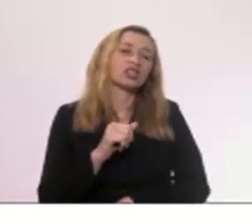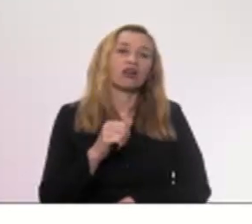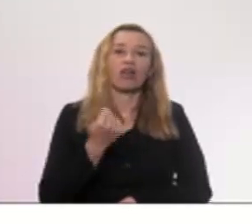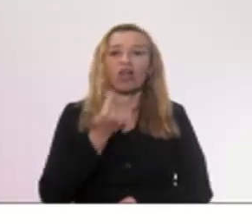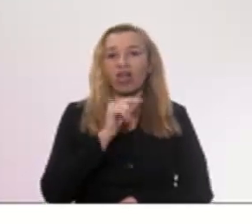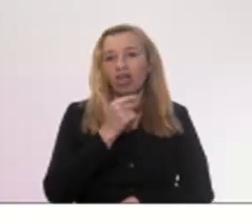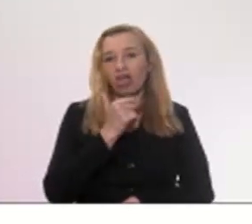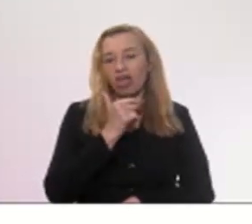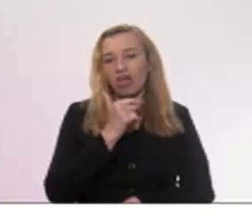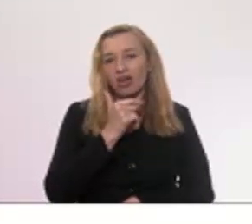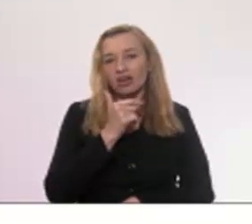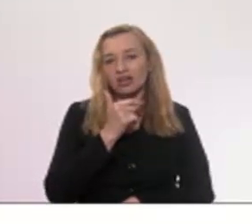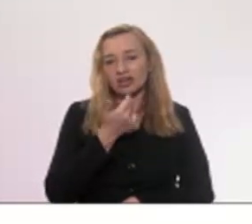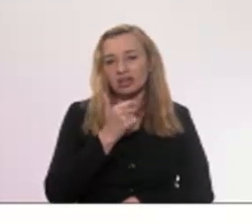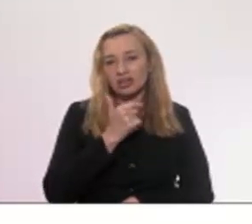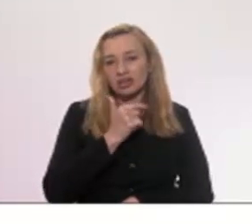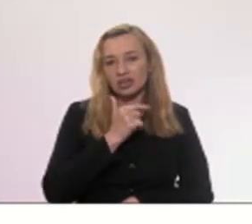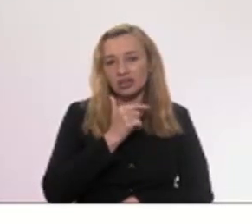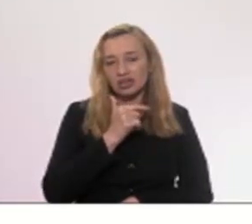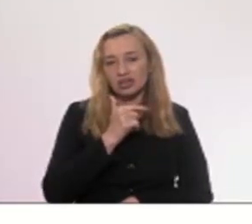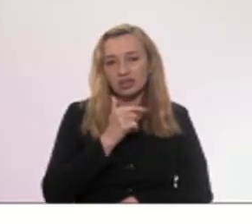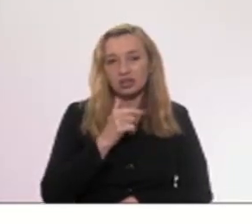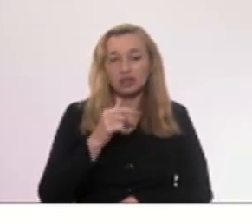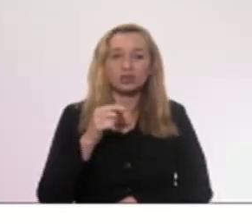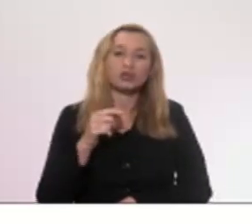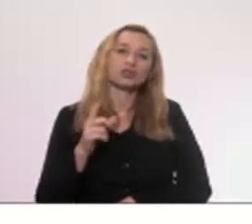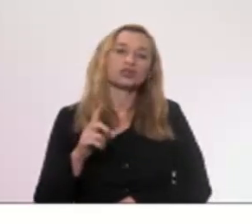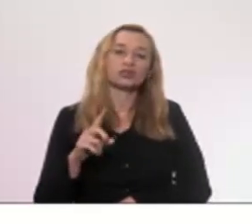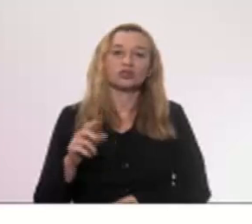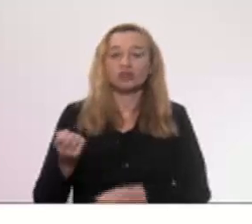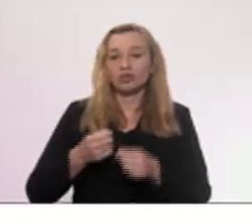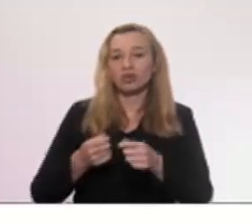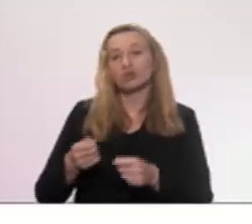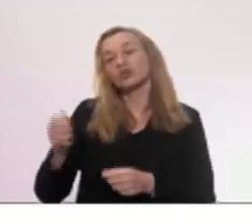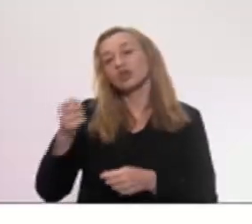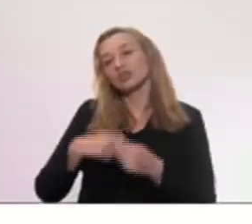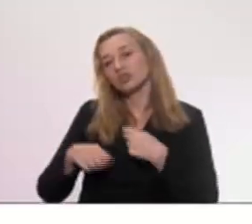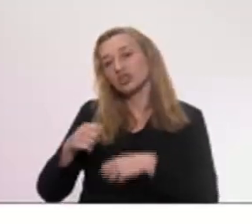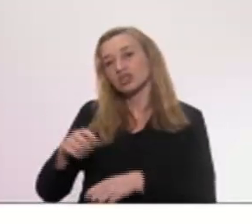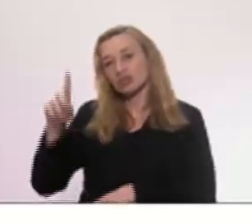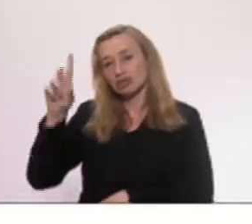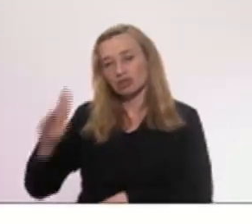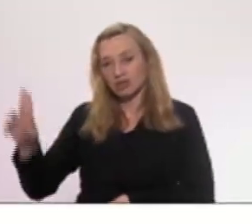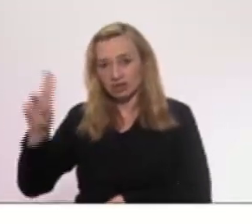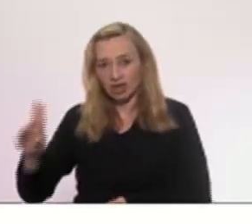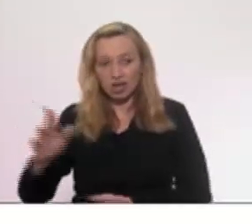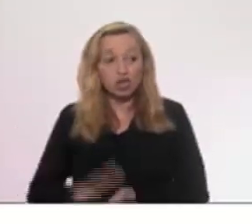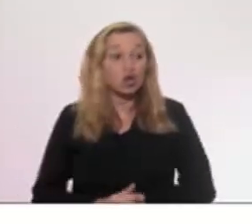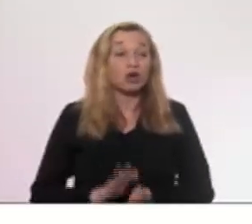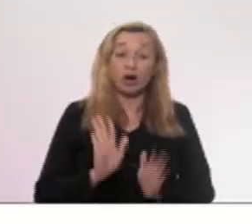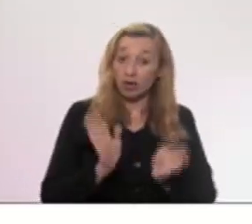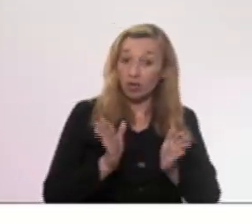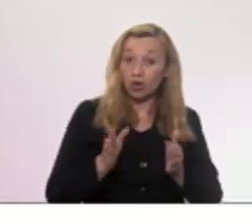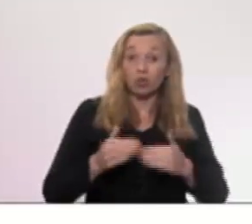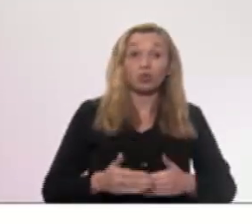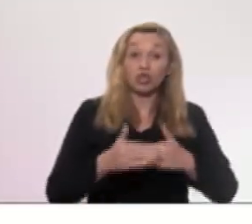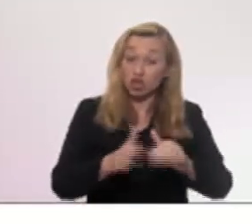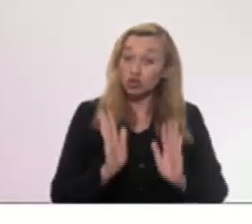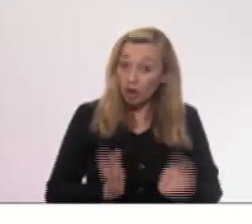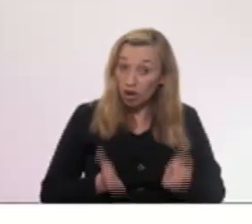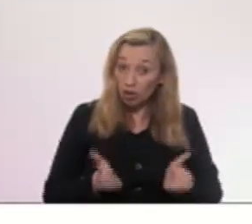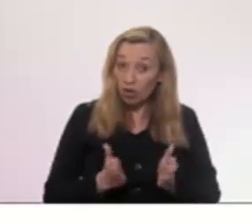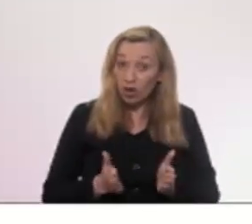chacota com os reitores das universidades, né? O atual ministro, que de educação não conhece nada, trata as universidades